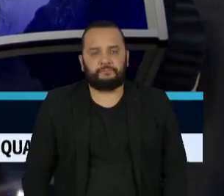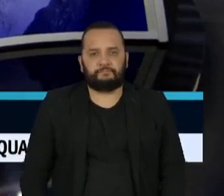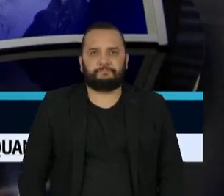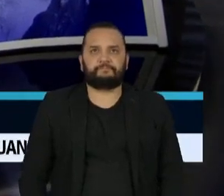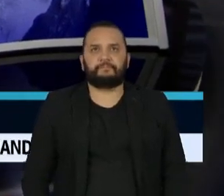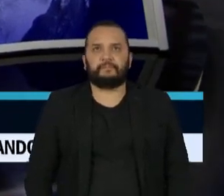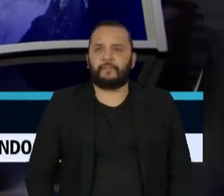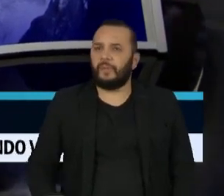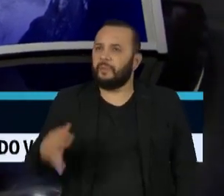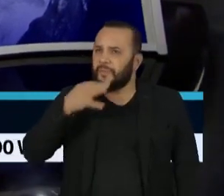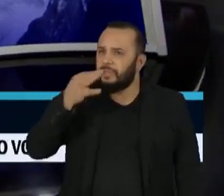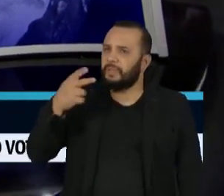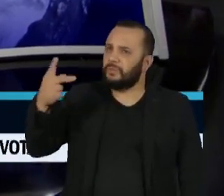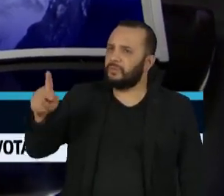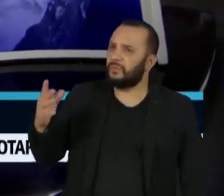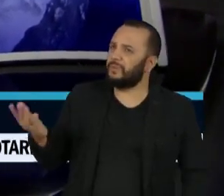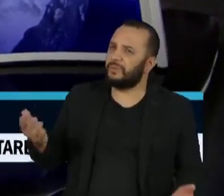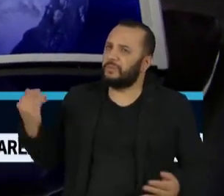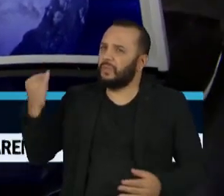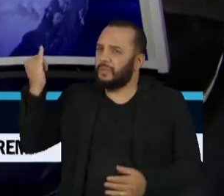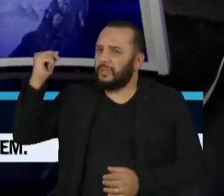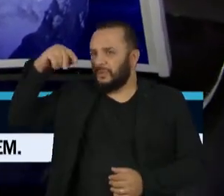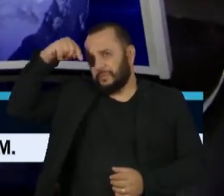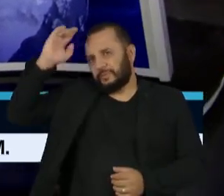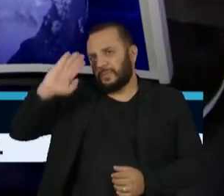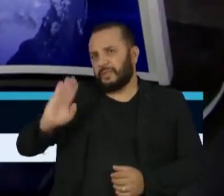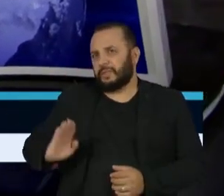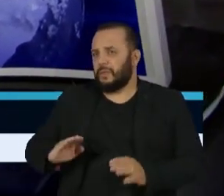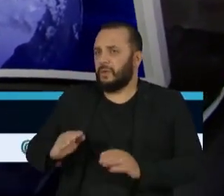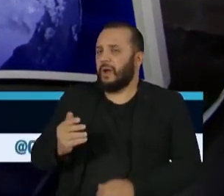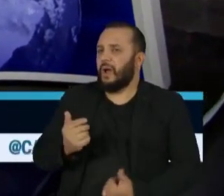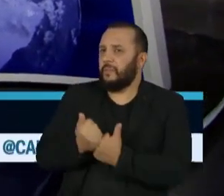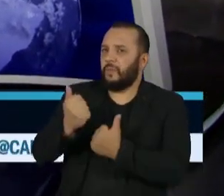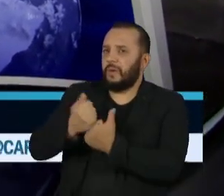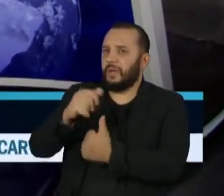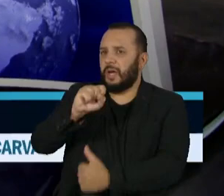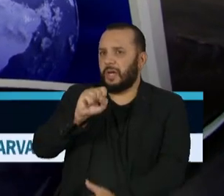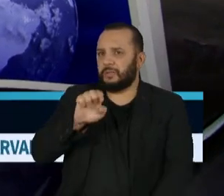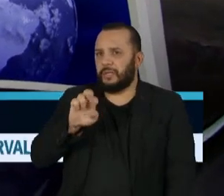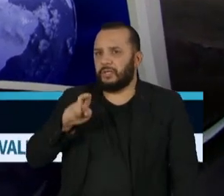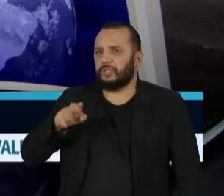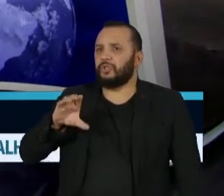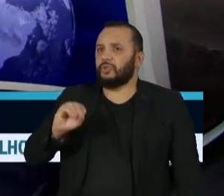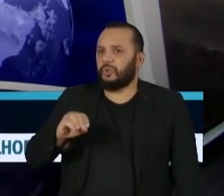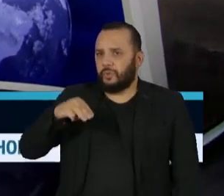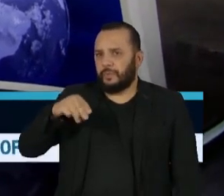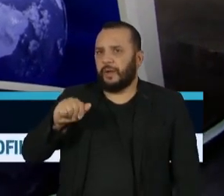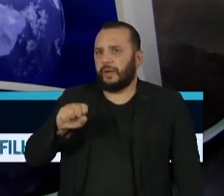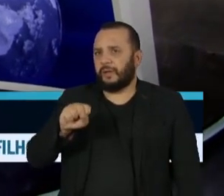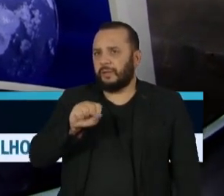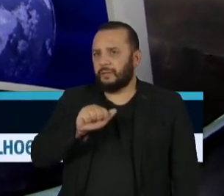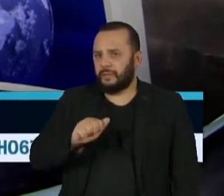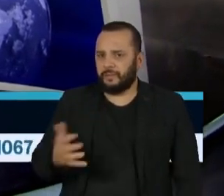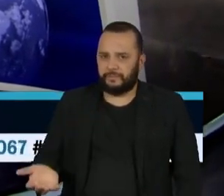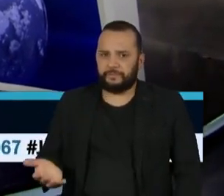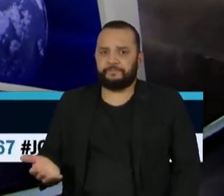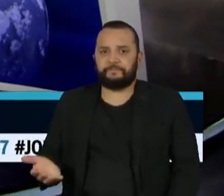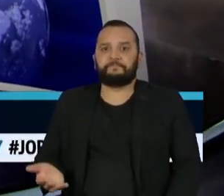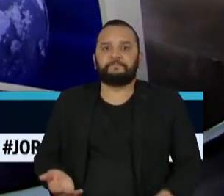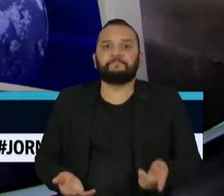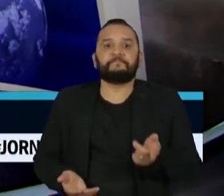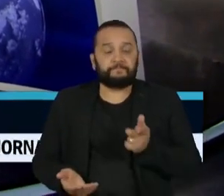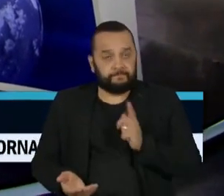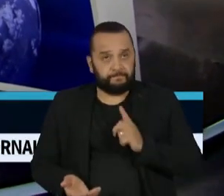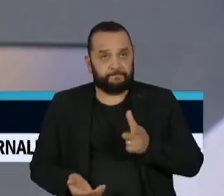Cláudia, na sua opinião, qual a importância do Brasil apoiar Sérgio Massa? Bom, é ter um candidato